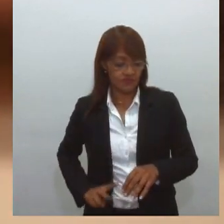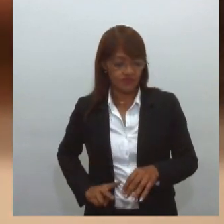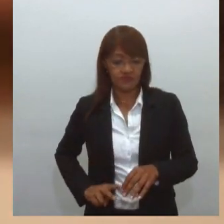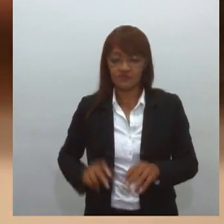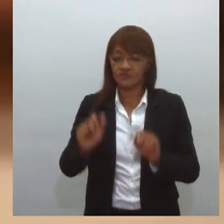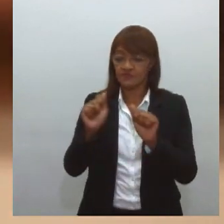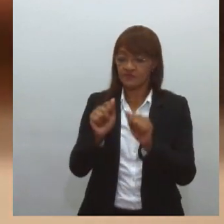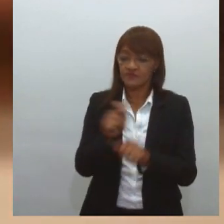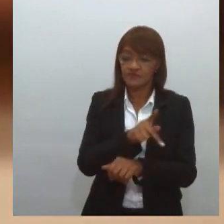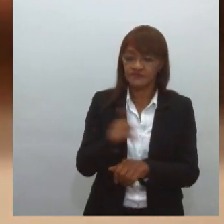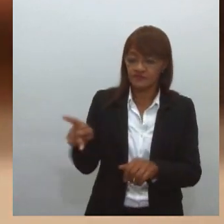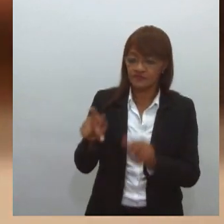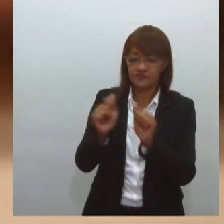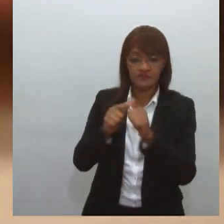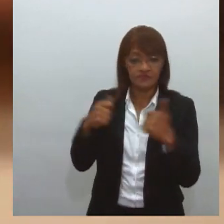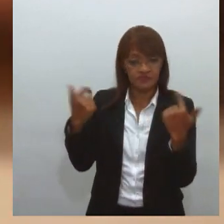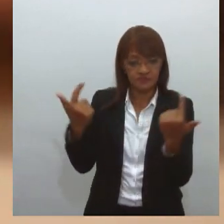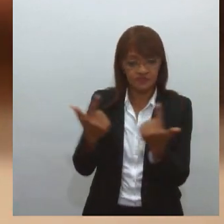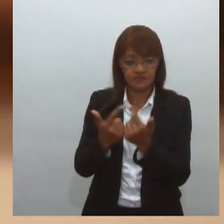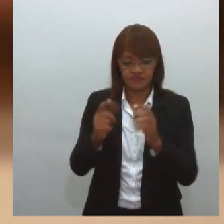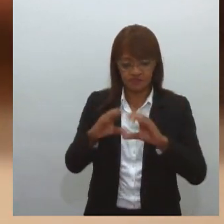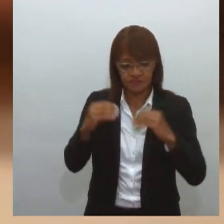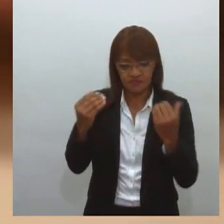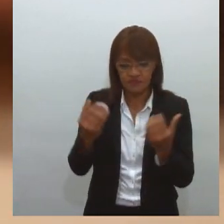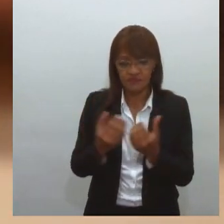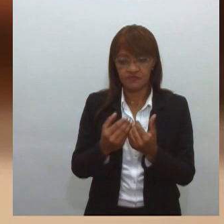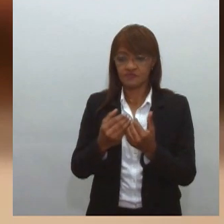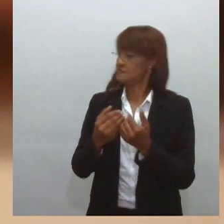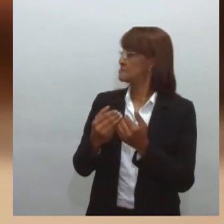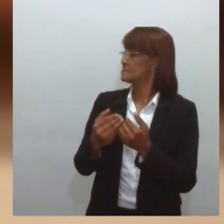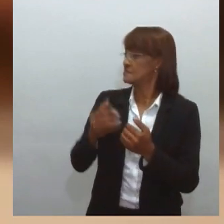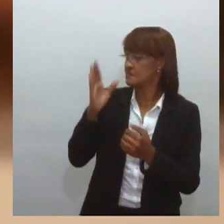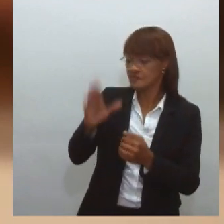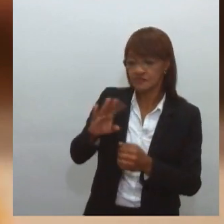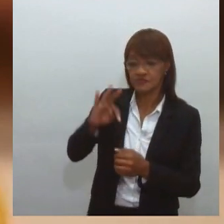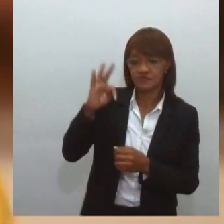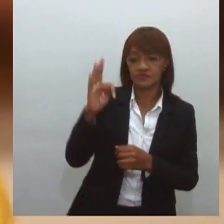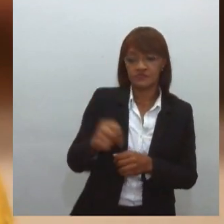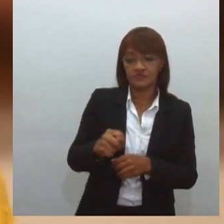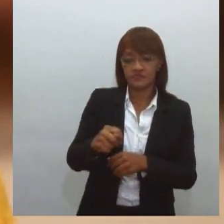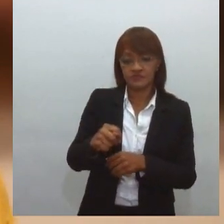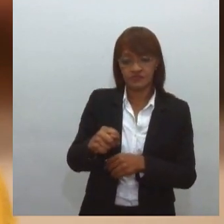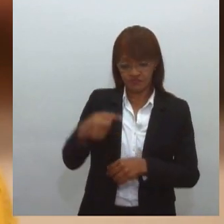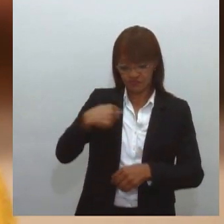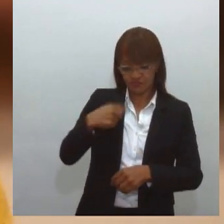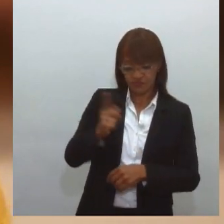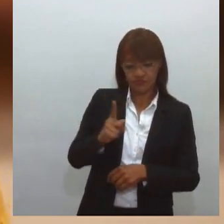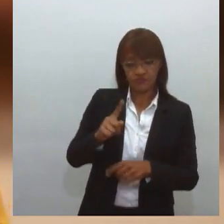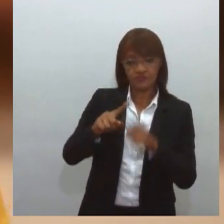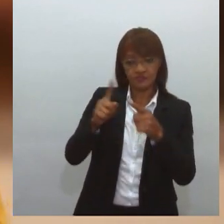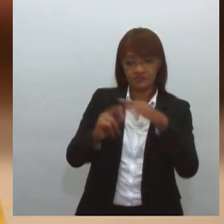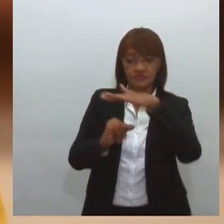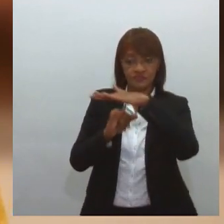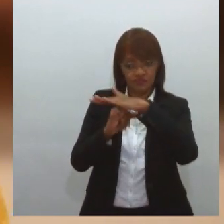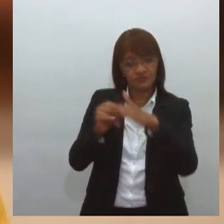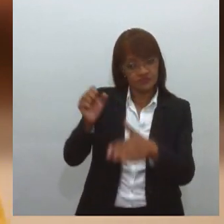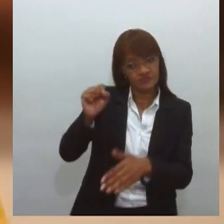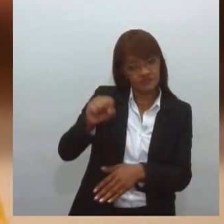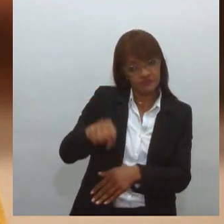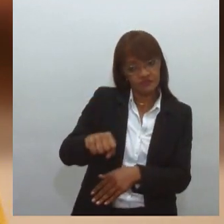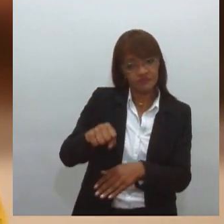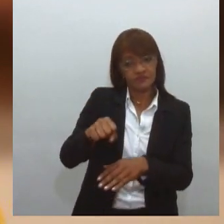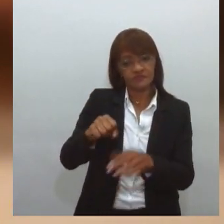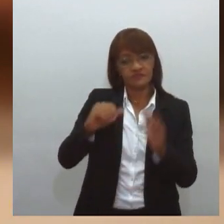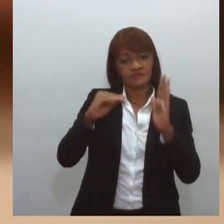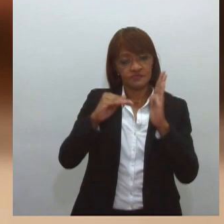que instalem essa procuradoria. Porque não é a deputada Soraya, é a instituição Câmara dos Deputados, Procuradoria